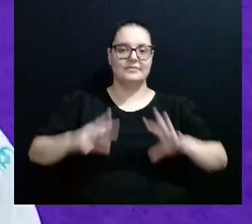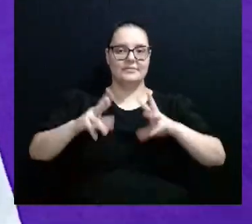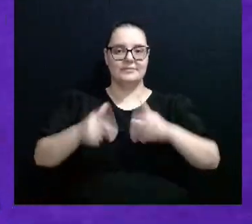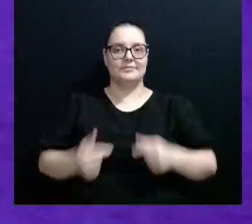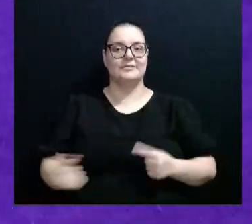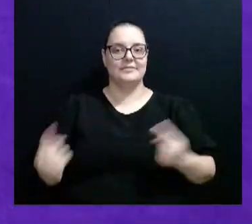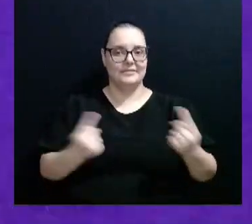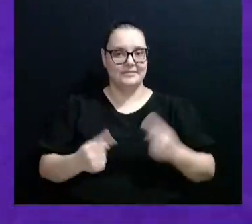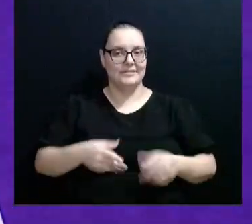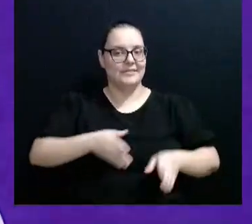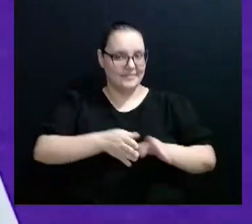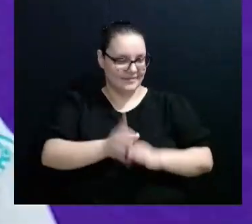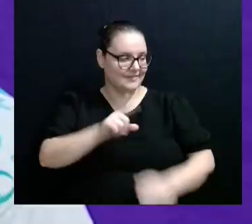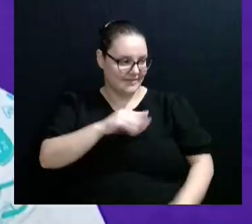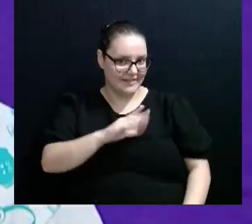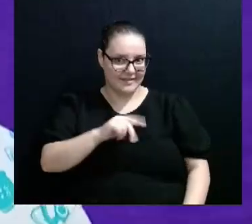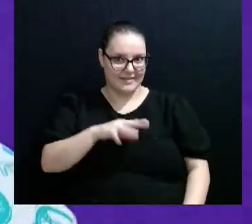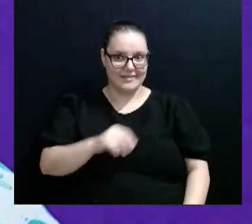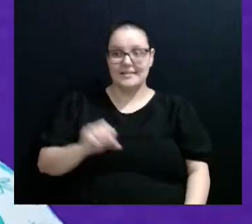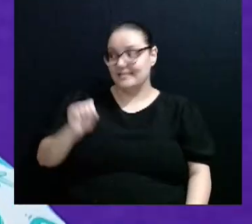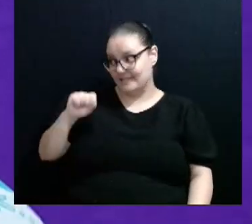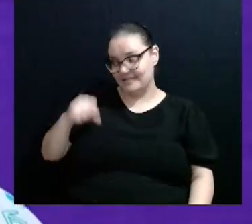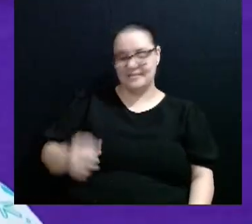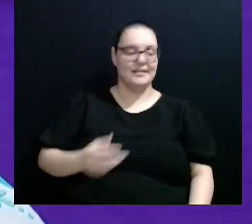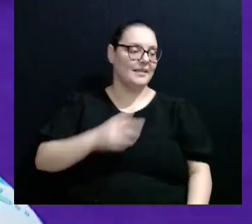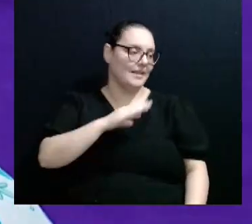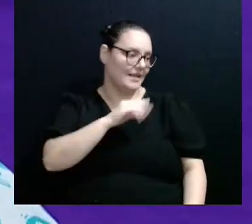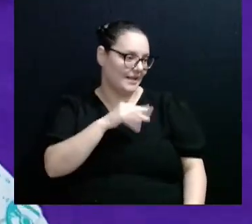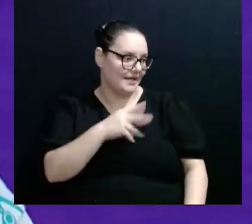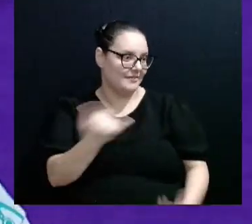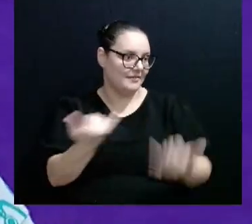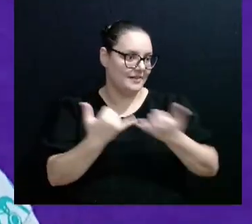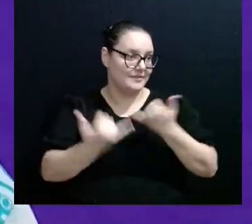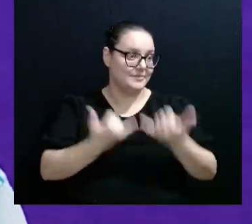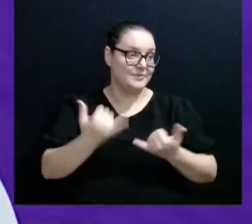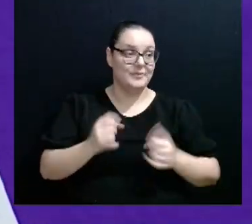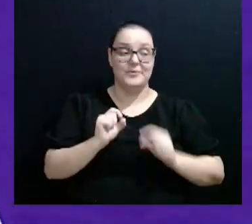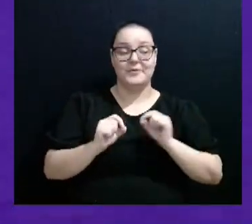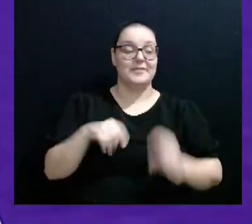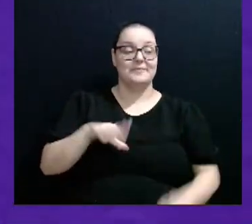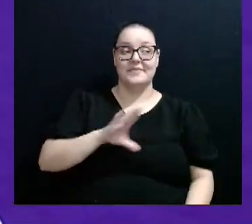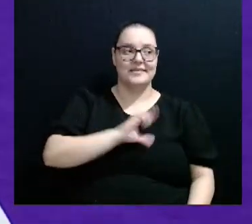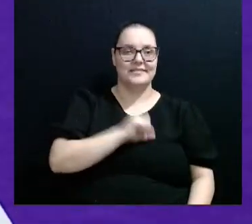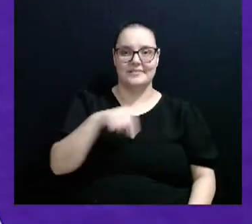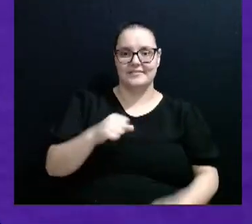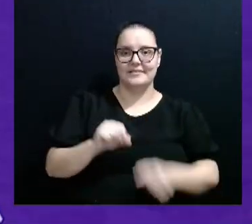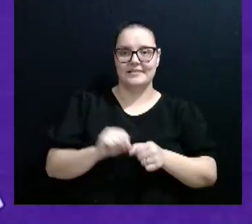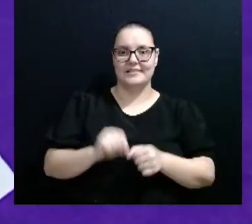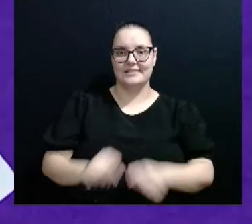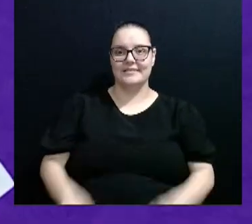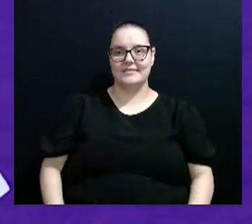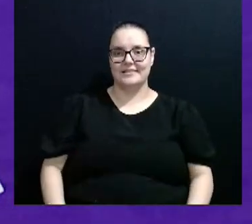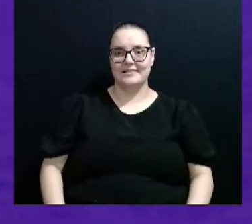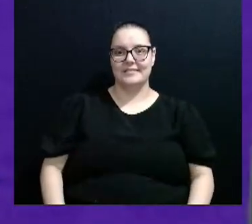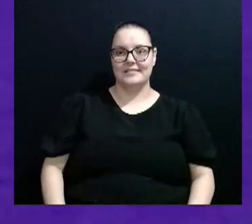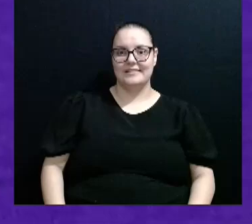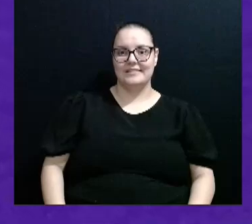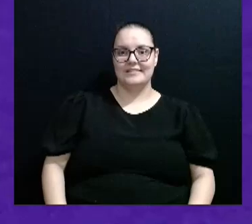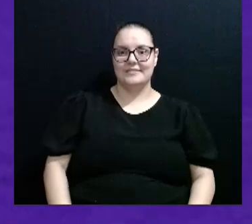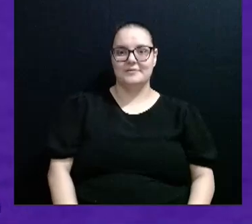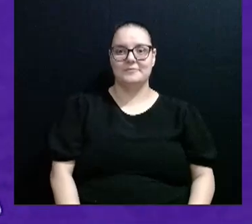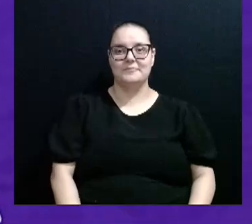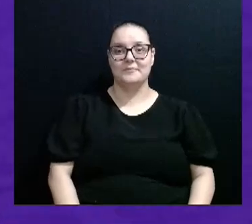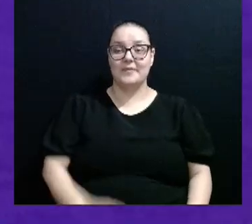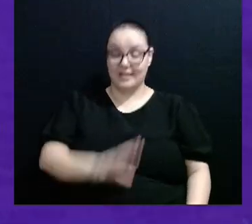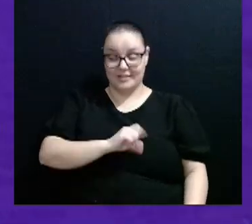né, Caio? E Caio, me fala das brincadeiras. O que você mais gosta de fazer aqui? Ah, agora que eu tô gostando